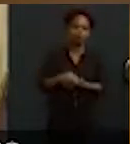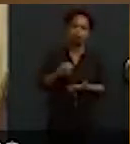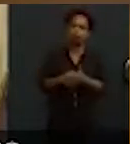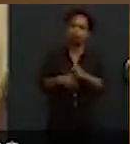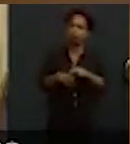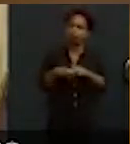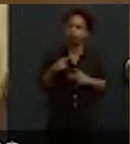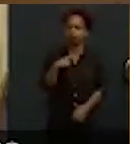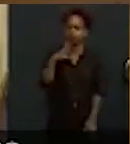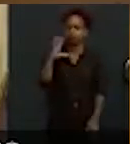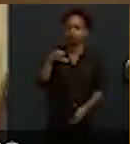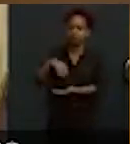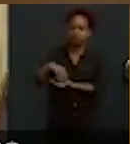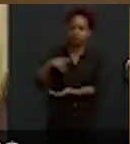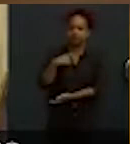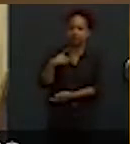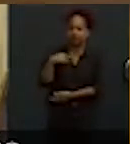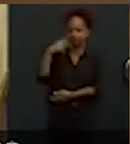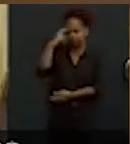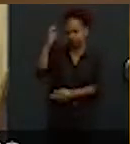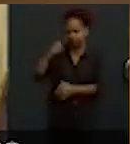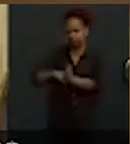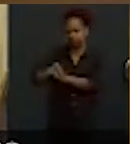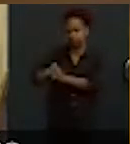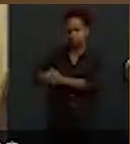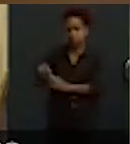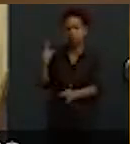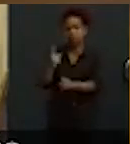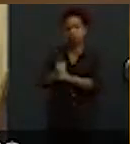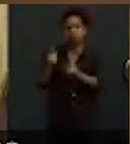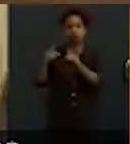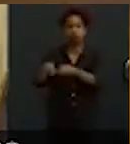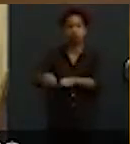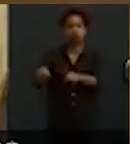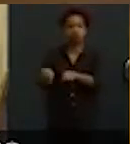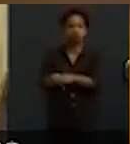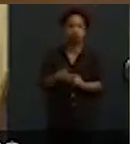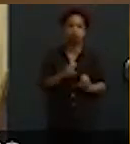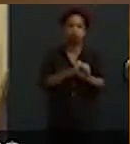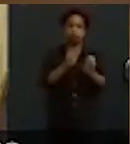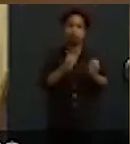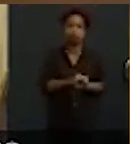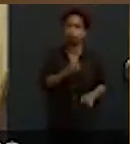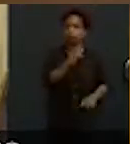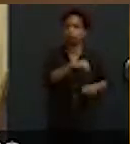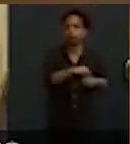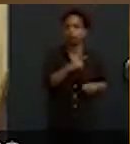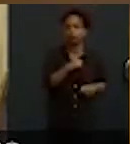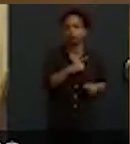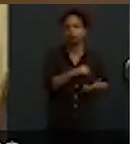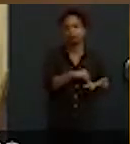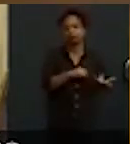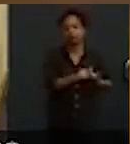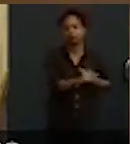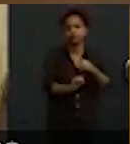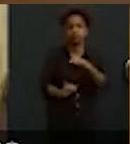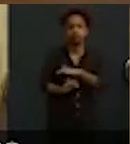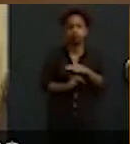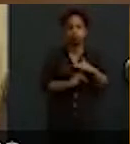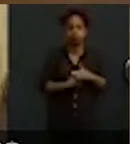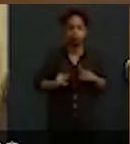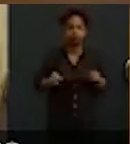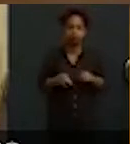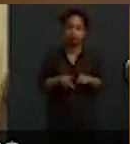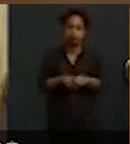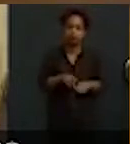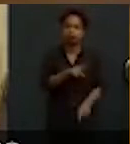aprimoramento do setor de inteligência da Polícia, além da reorganização da estrutura interna dos órgãos e da